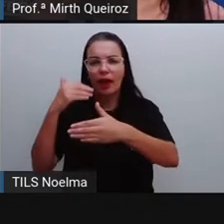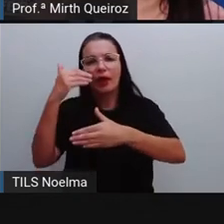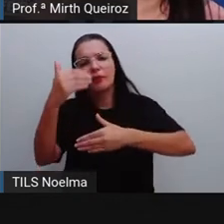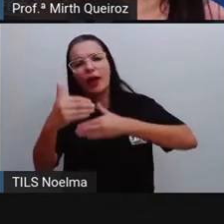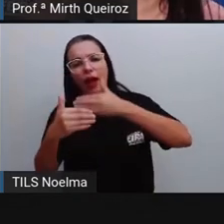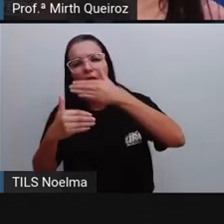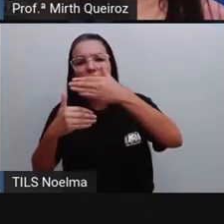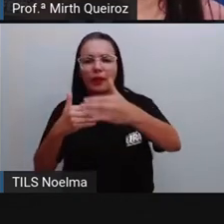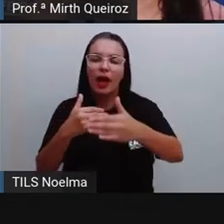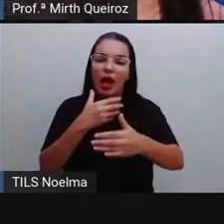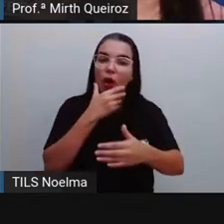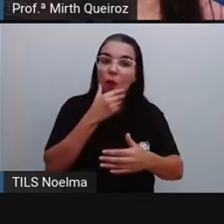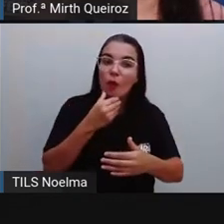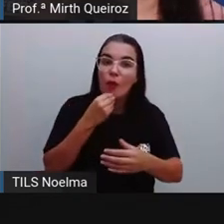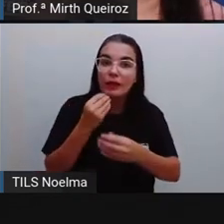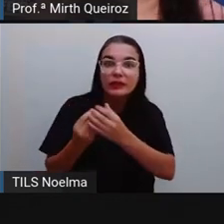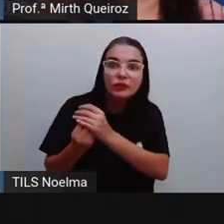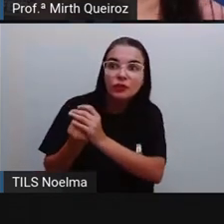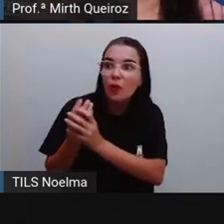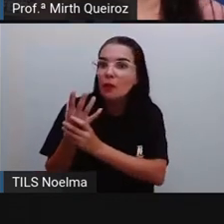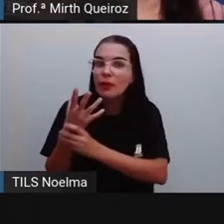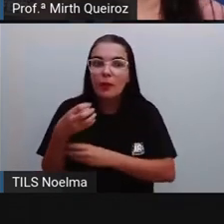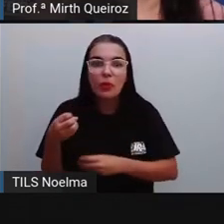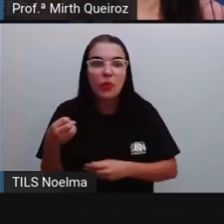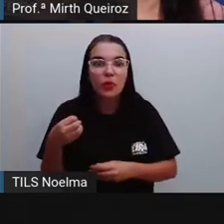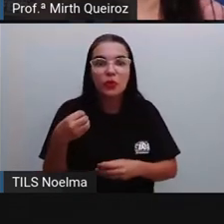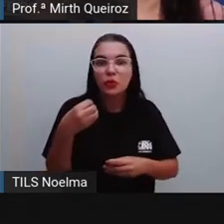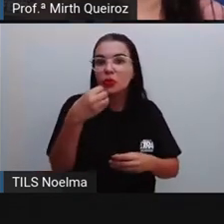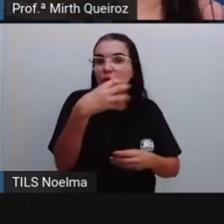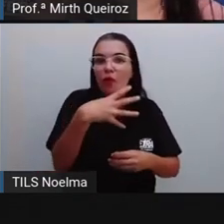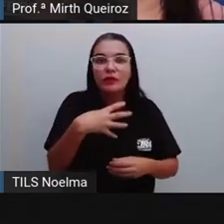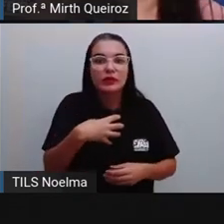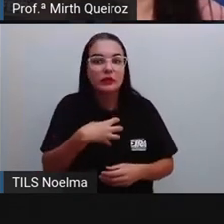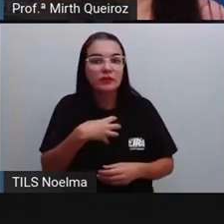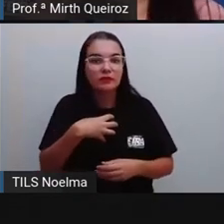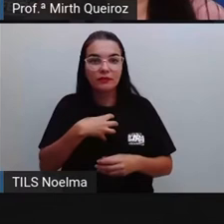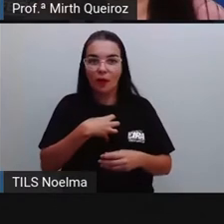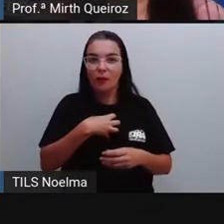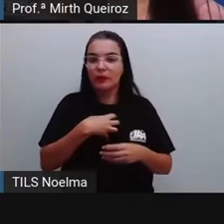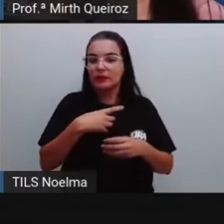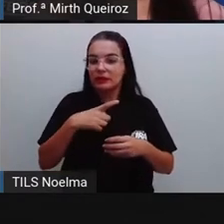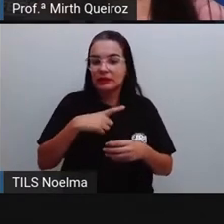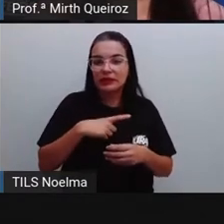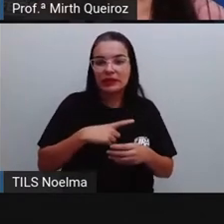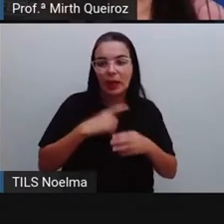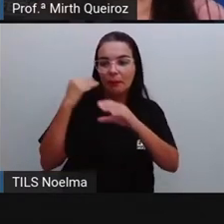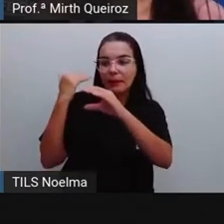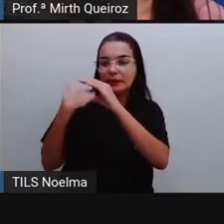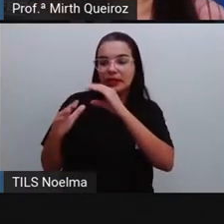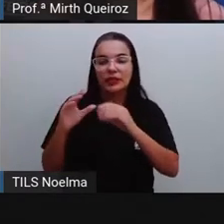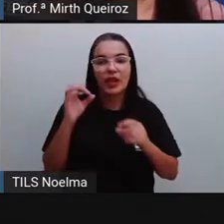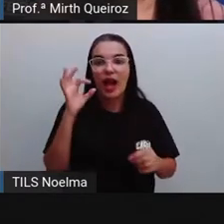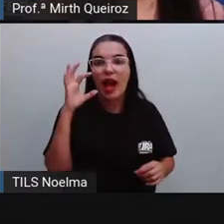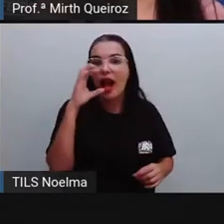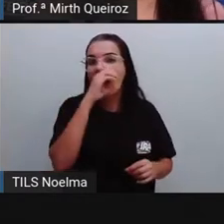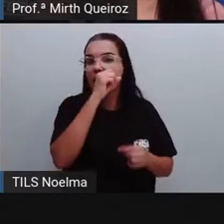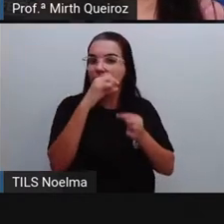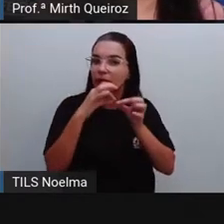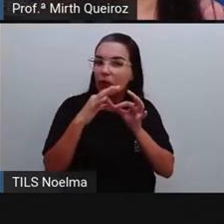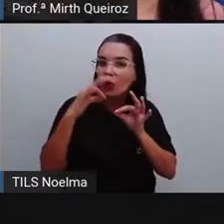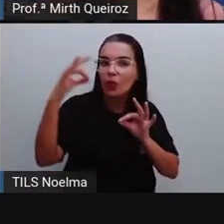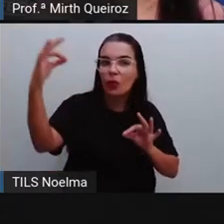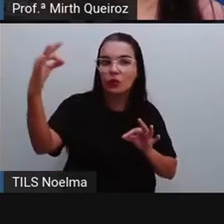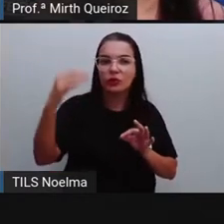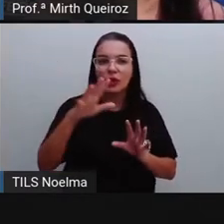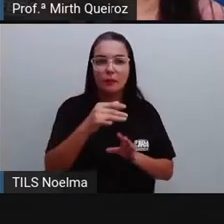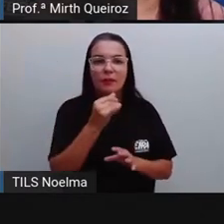foi descobrindo novas formas de ir mais longe, né, com a comunicação. Os